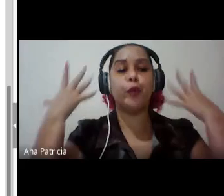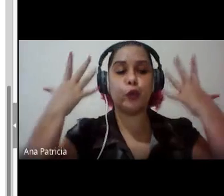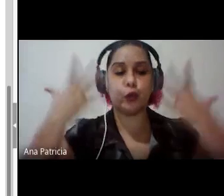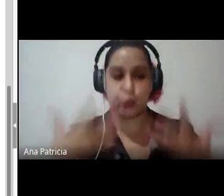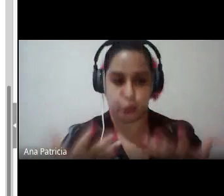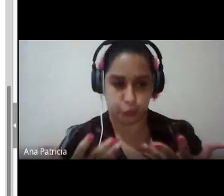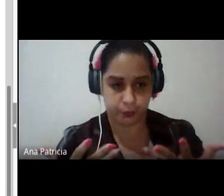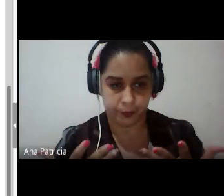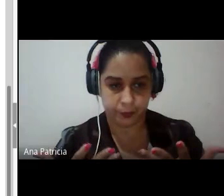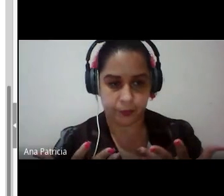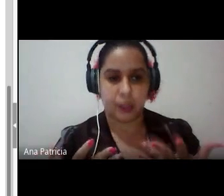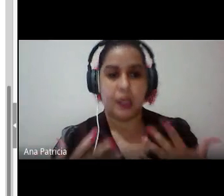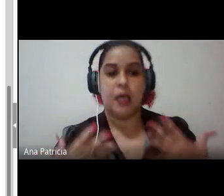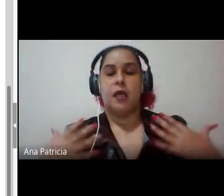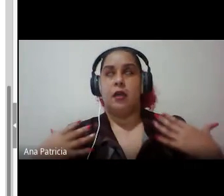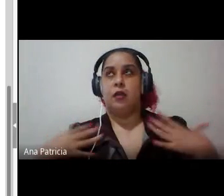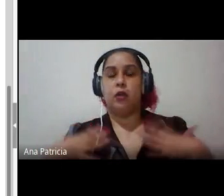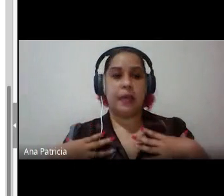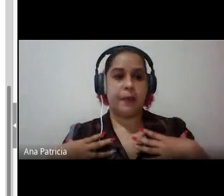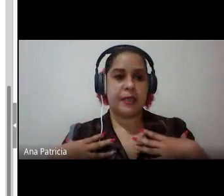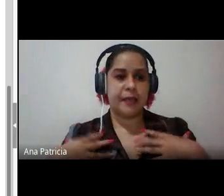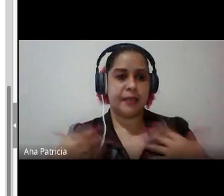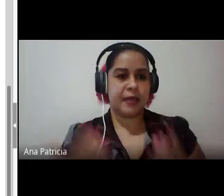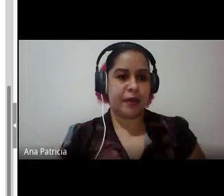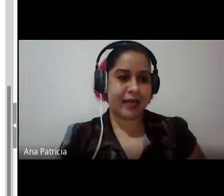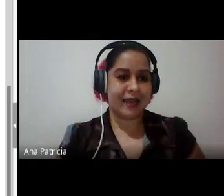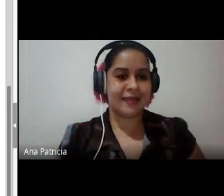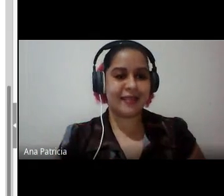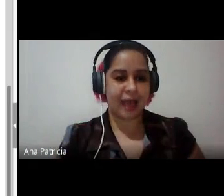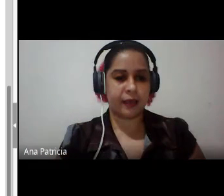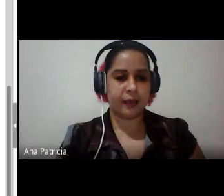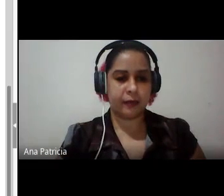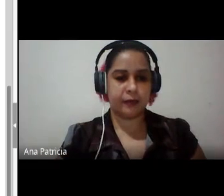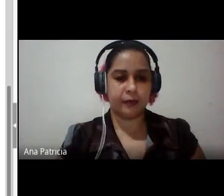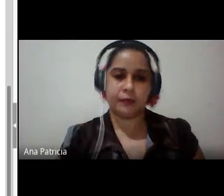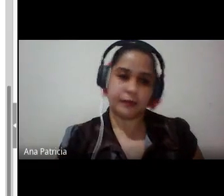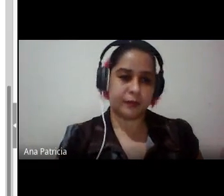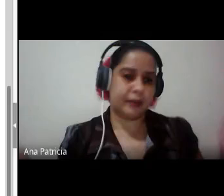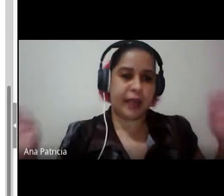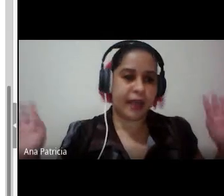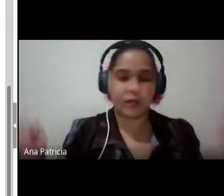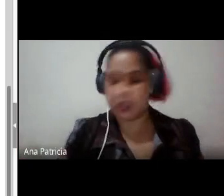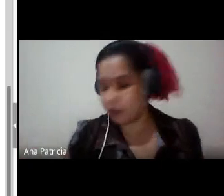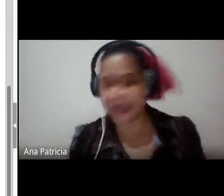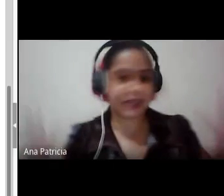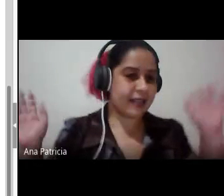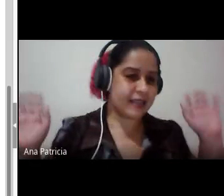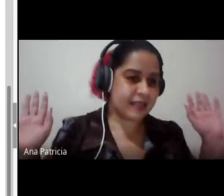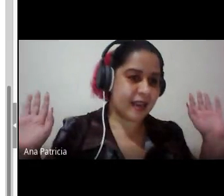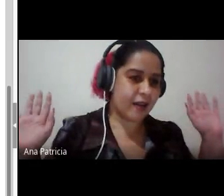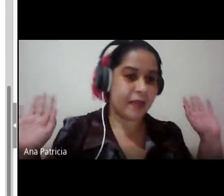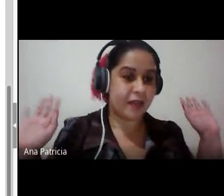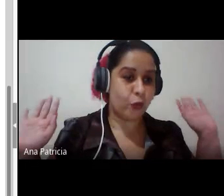corpo todo. Eu dou sempre, por exemplo, assim, o sinal de cansada. Quem é estudante de universidade,